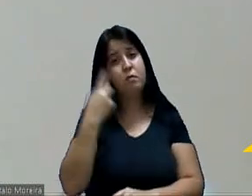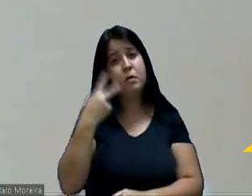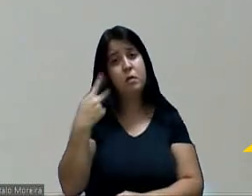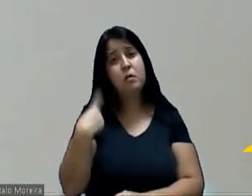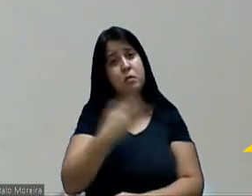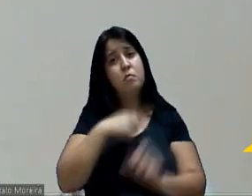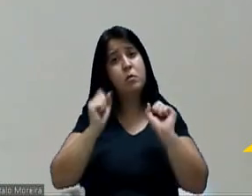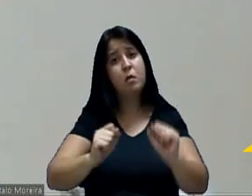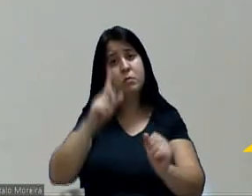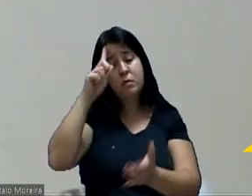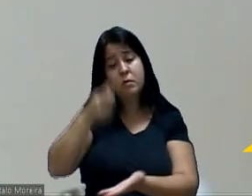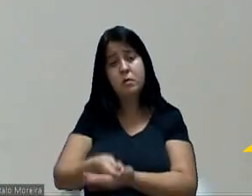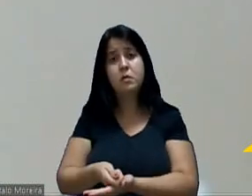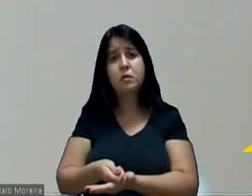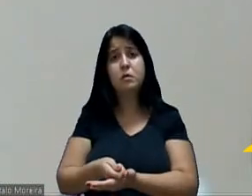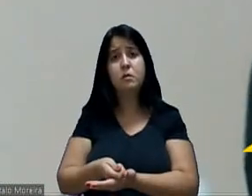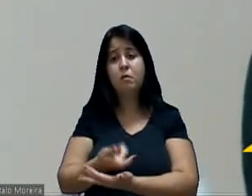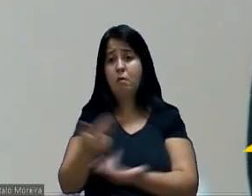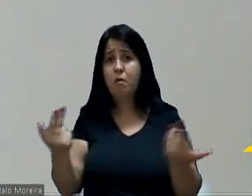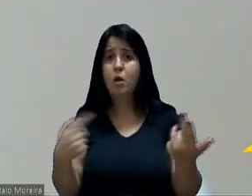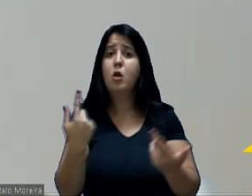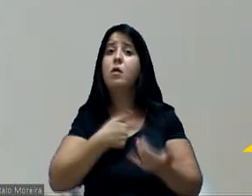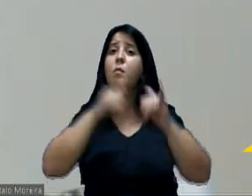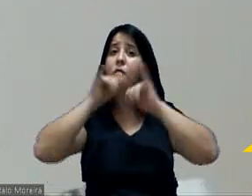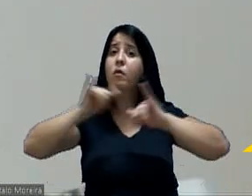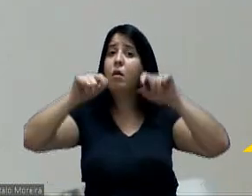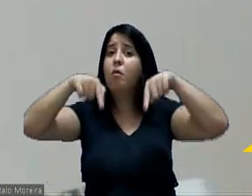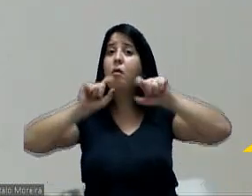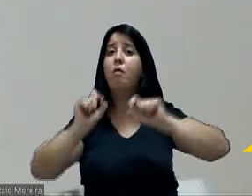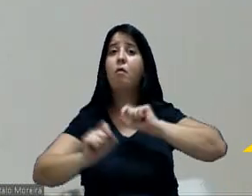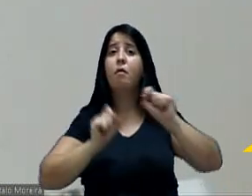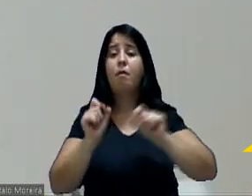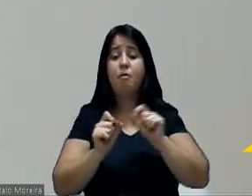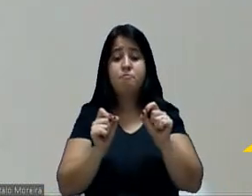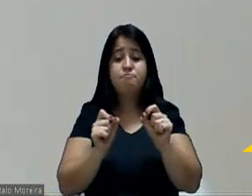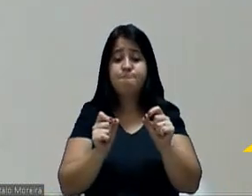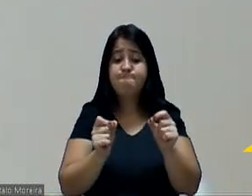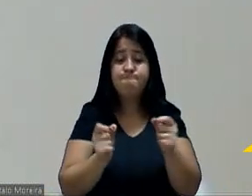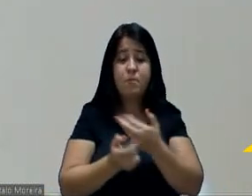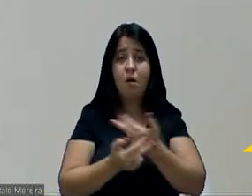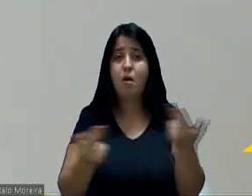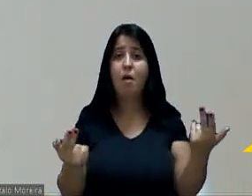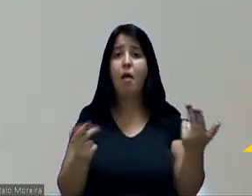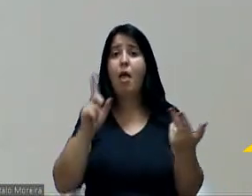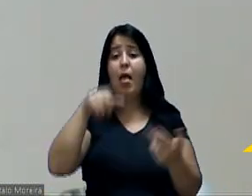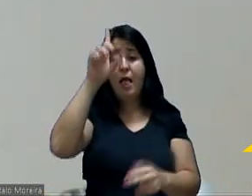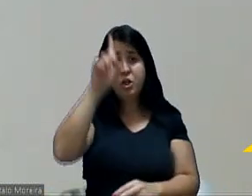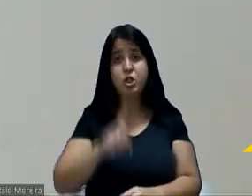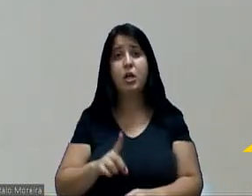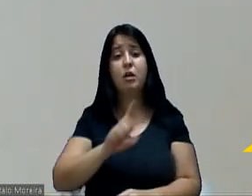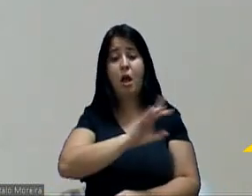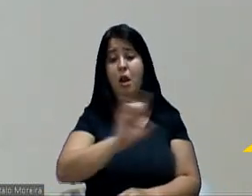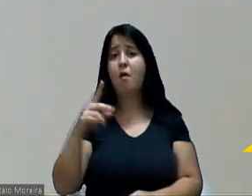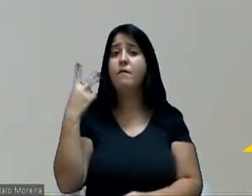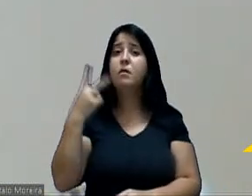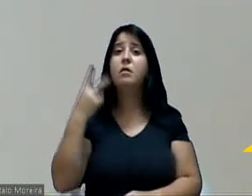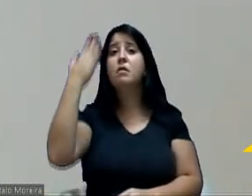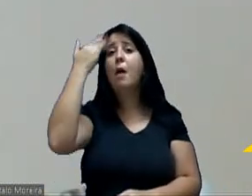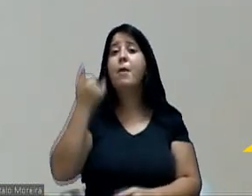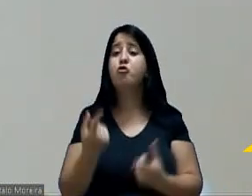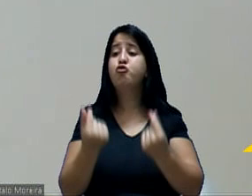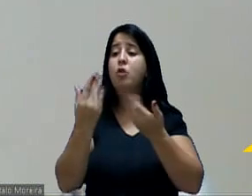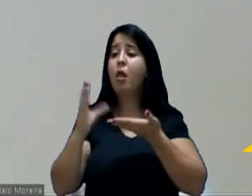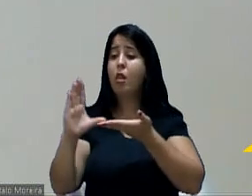participar das decisões do Poder Executivo. A gente está falando aqui, gente, de emenda impositiva. Né? É um direito do vereador saber para onde vai